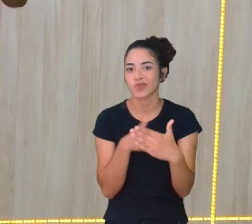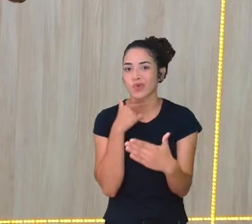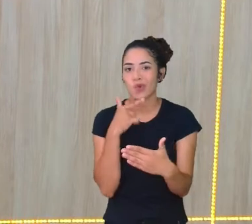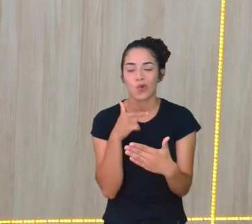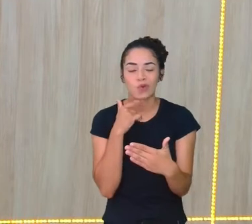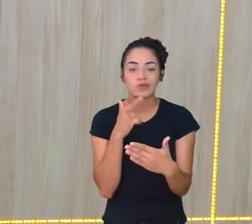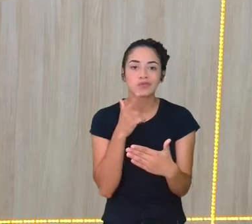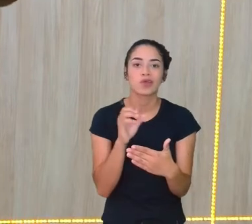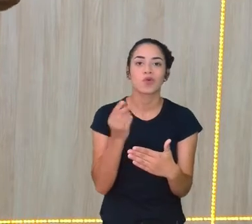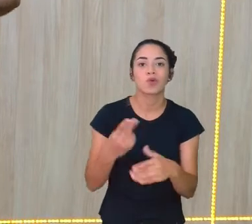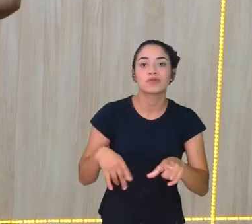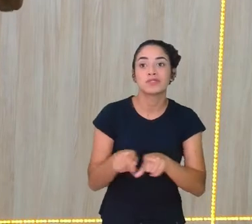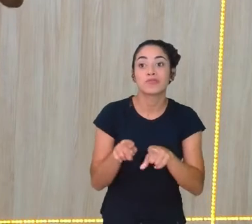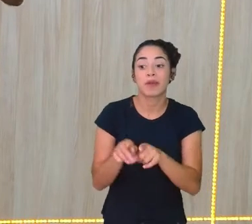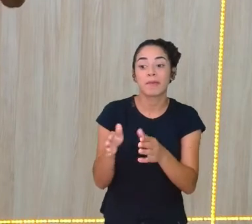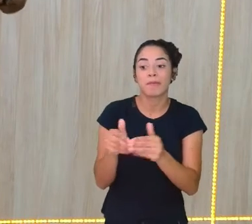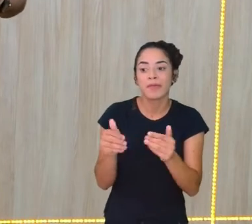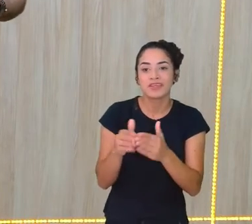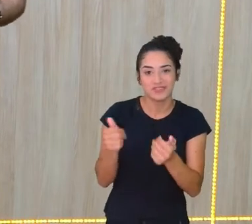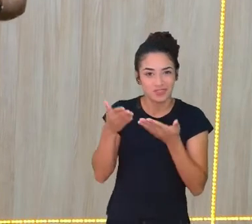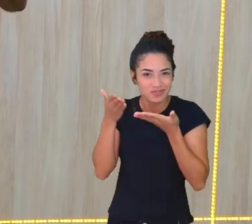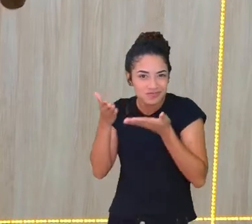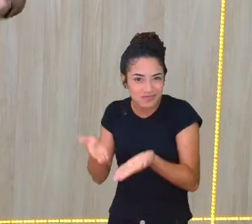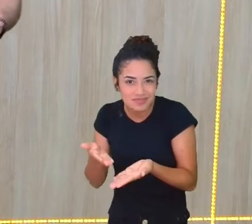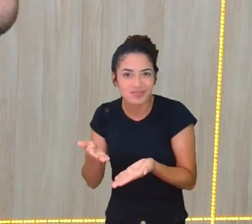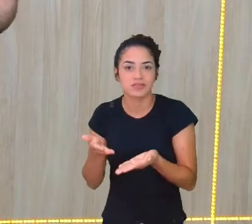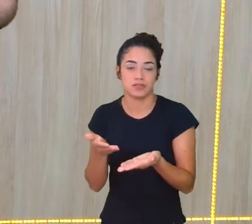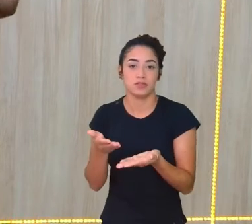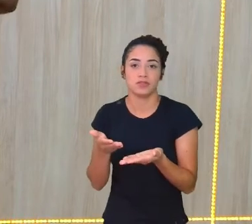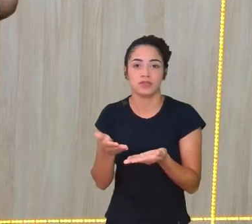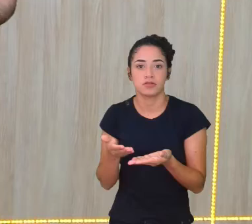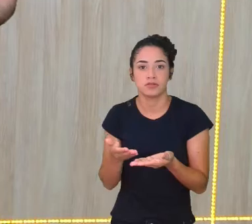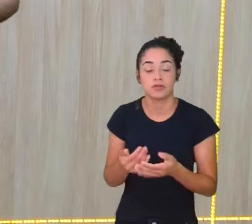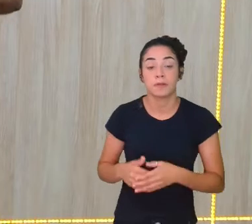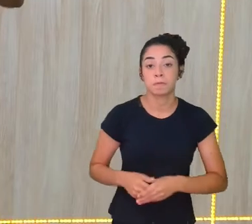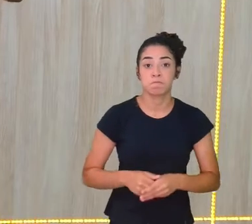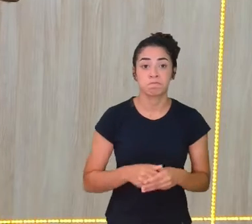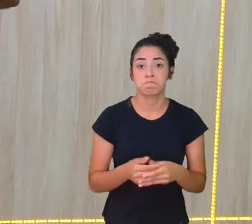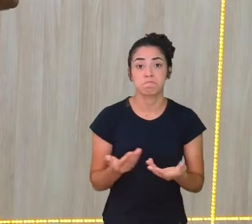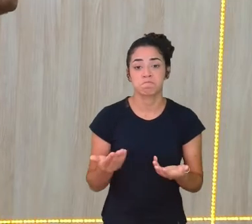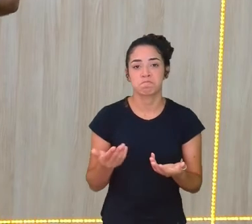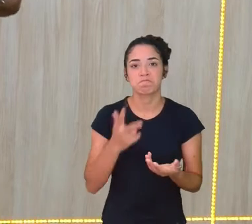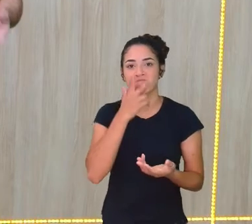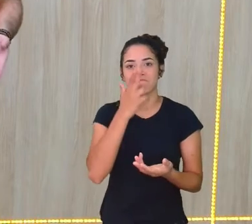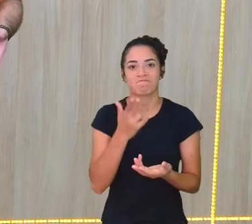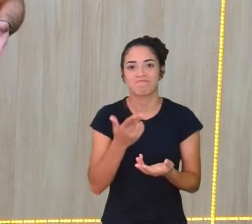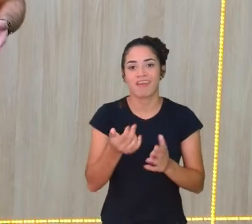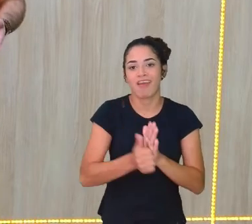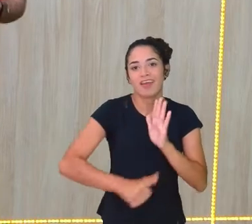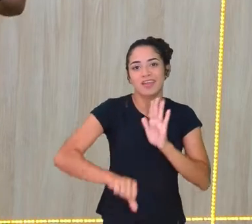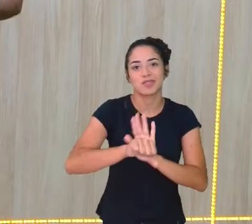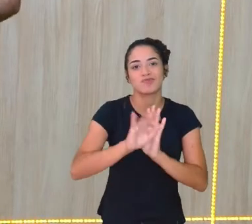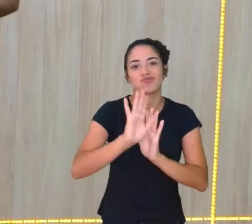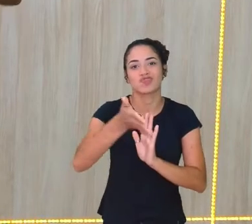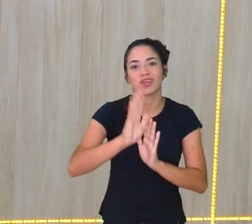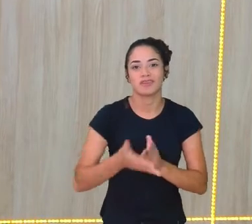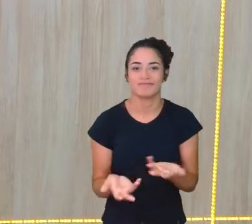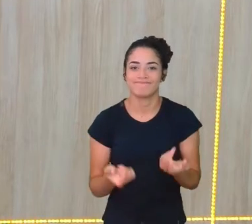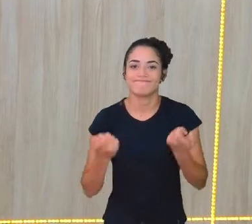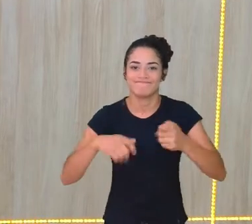que pedindo, né, por intervenção militar, estabelecimento de ditadura, estão incorrendo em crime. Então,